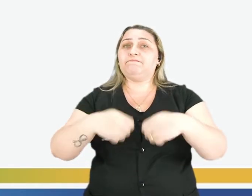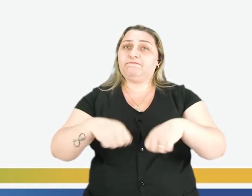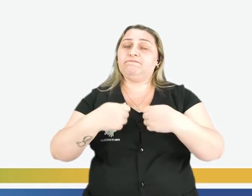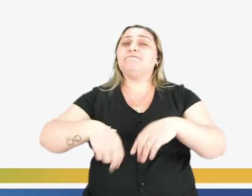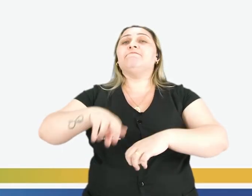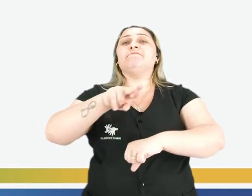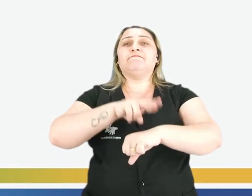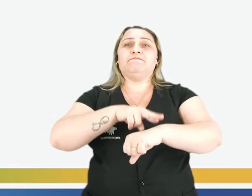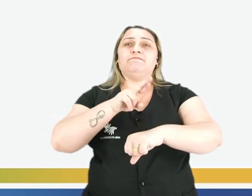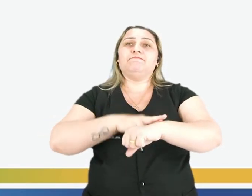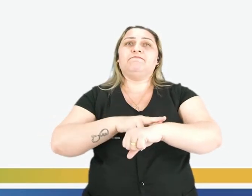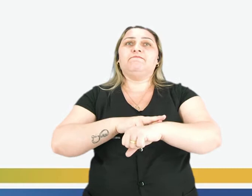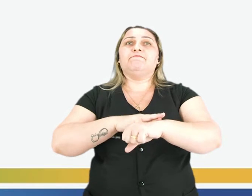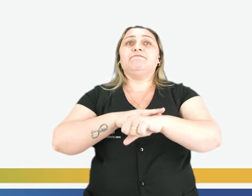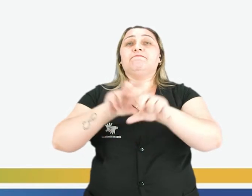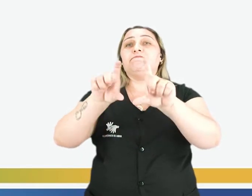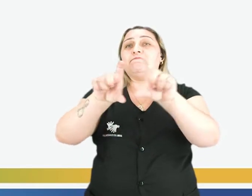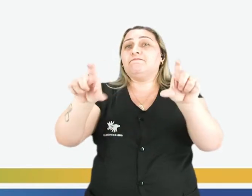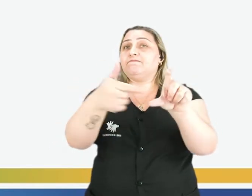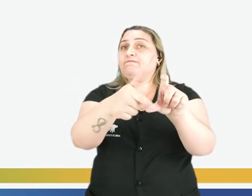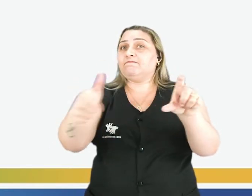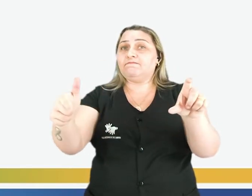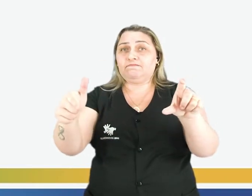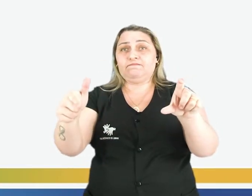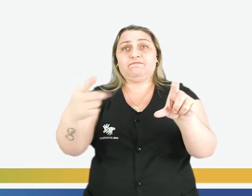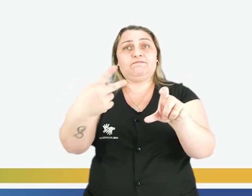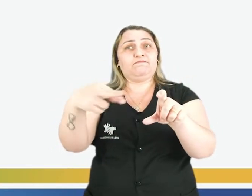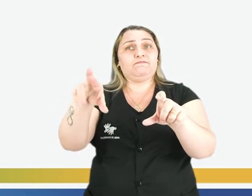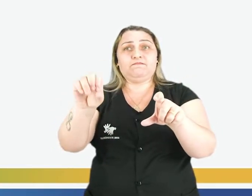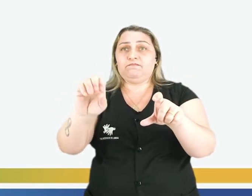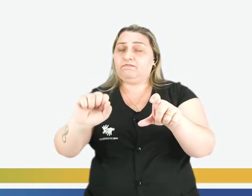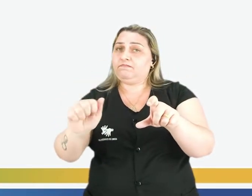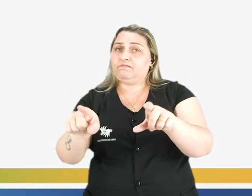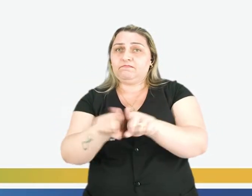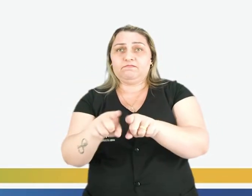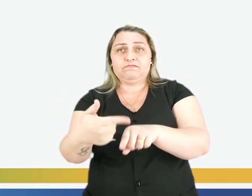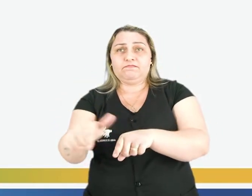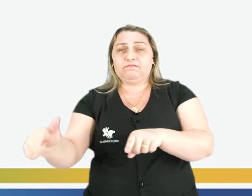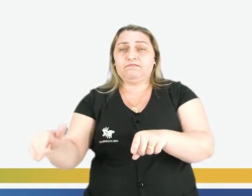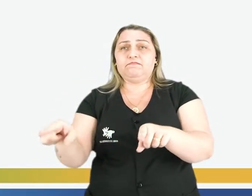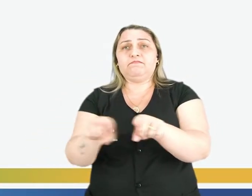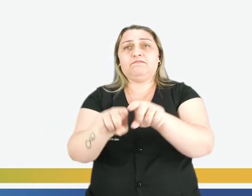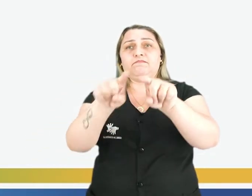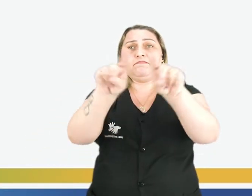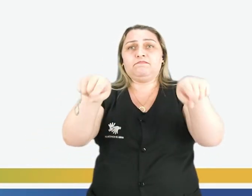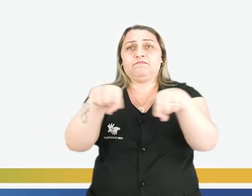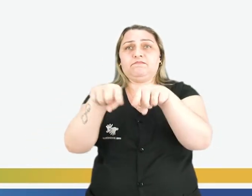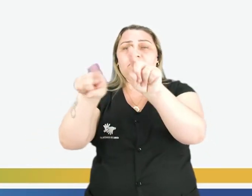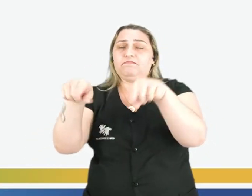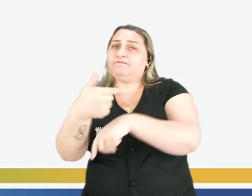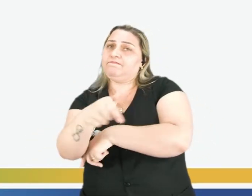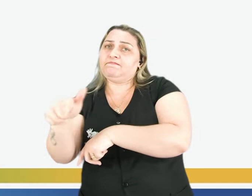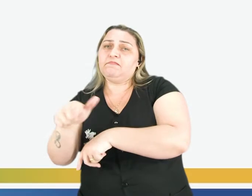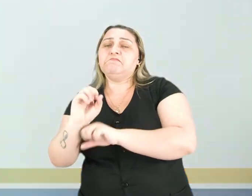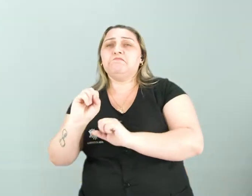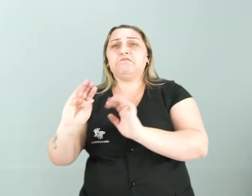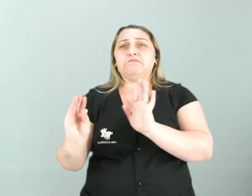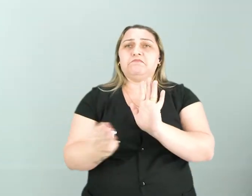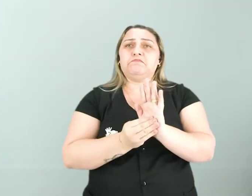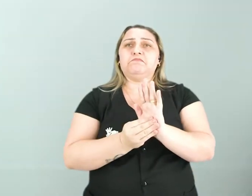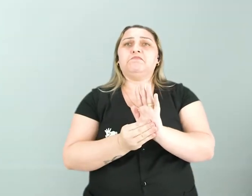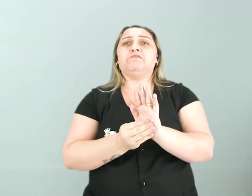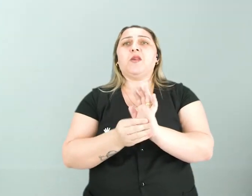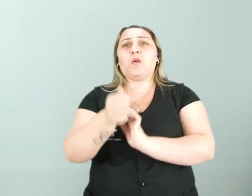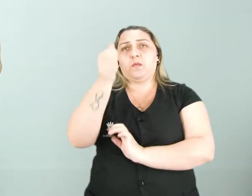rimas. Parágrafos não tem, não é em prosa, e também não tem quadrinhos. Pode até existir, sim, colocarem, o